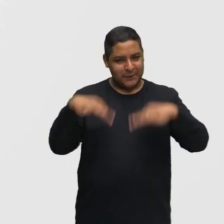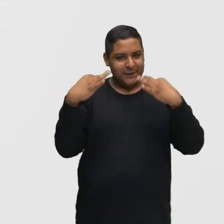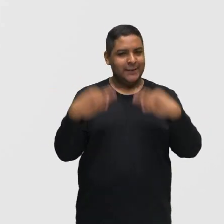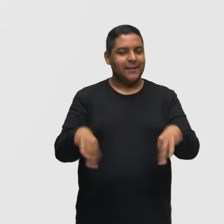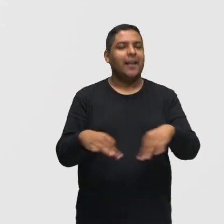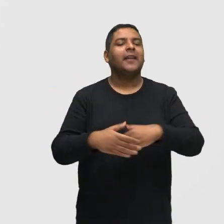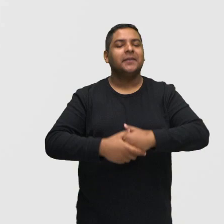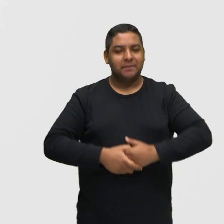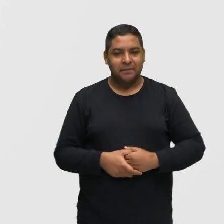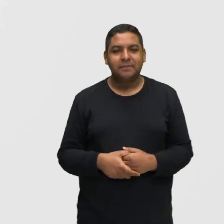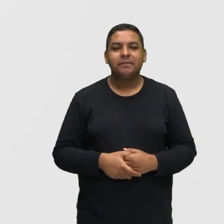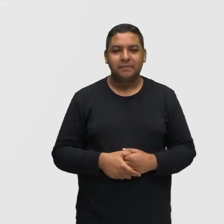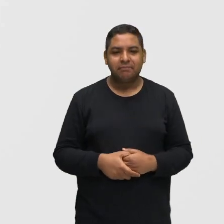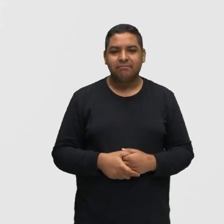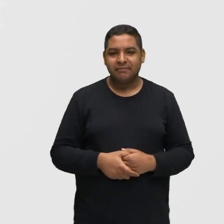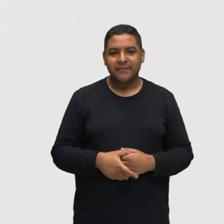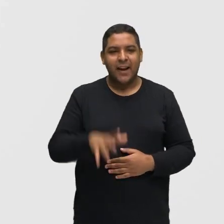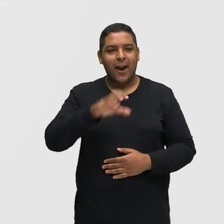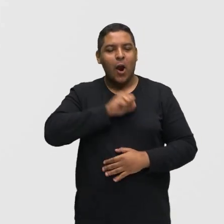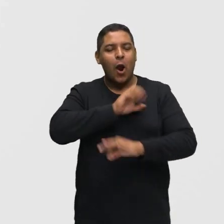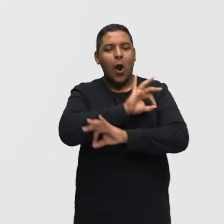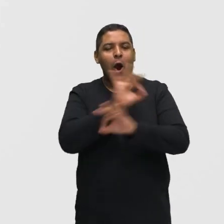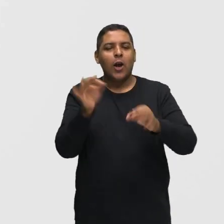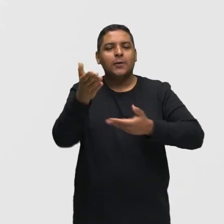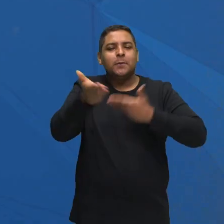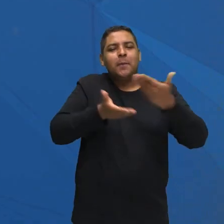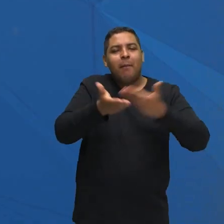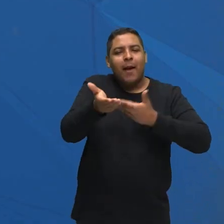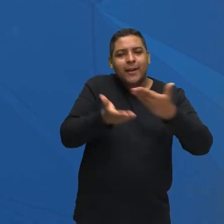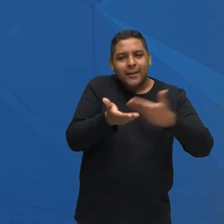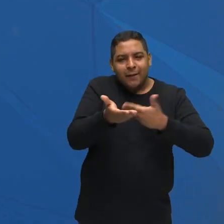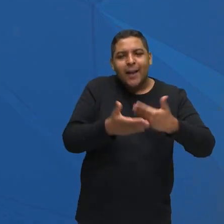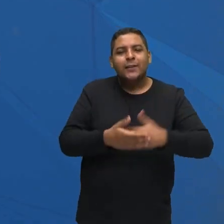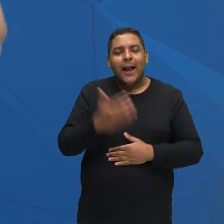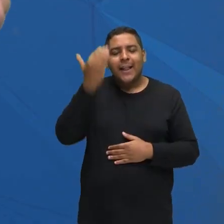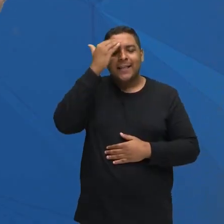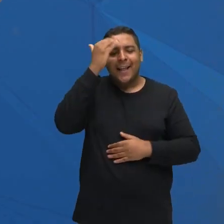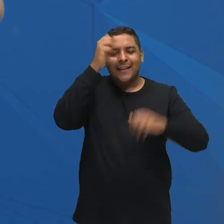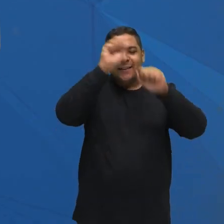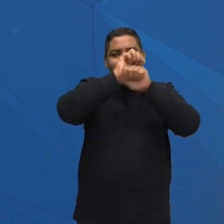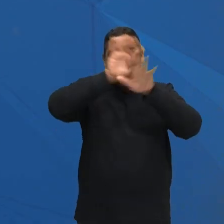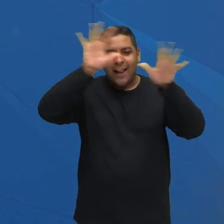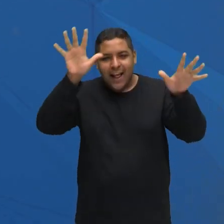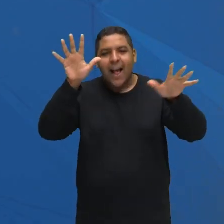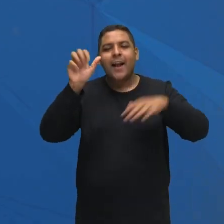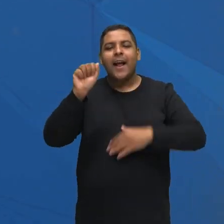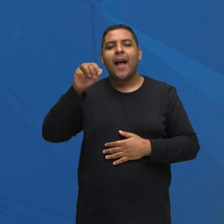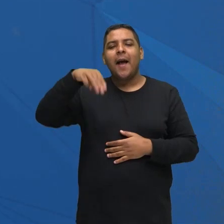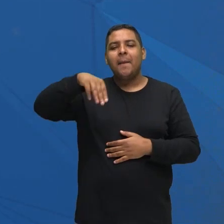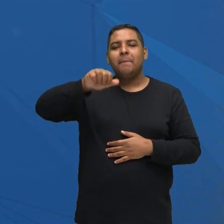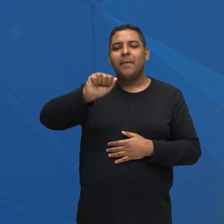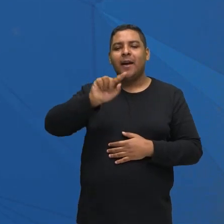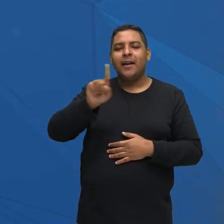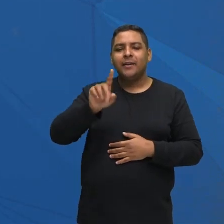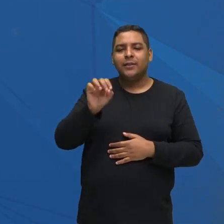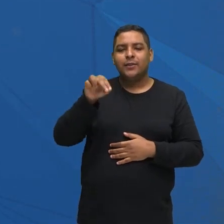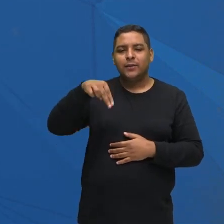de ver a participação de vocês, interpretando muito bem o amazonês, trazendo exemplos